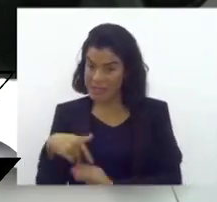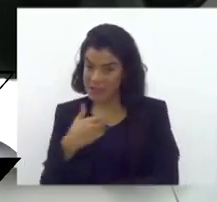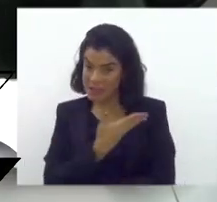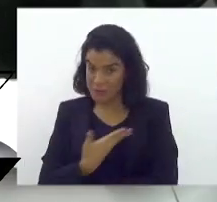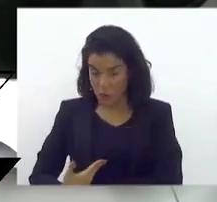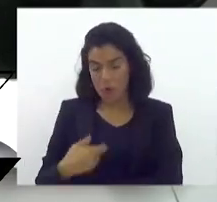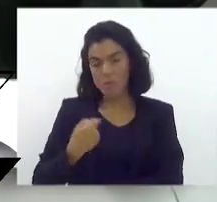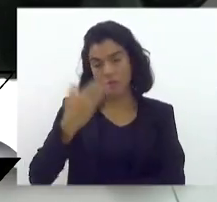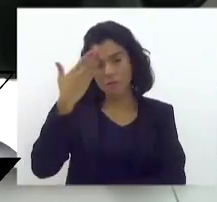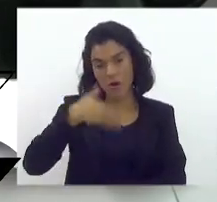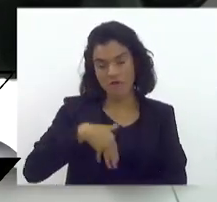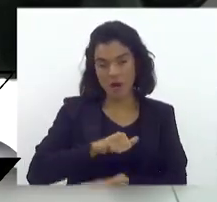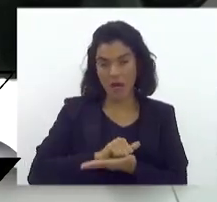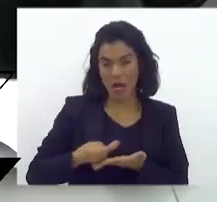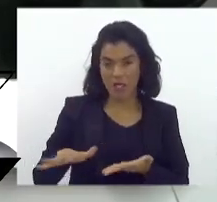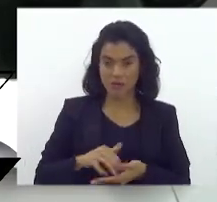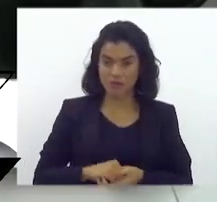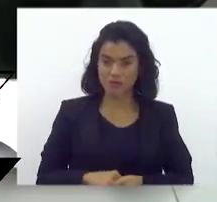conta.